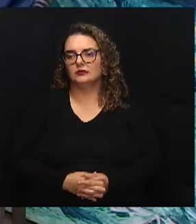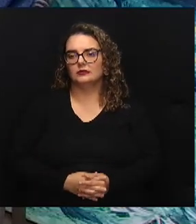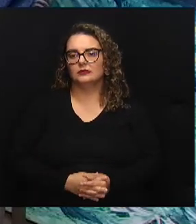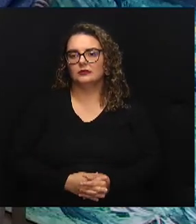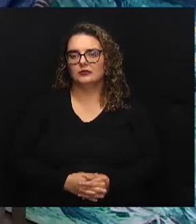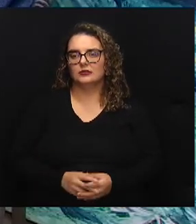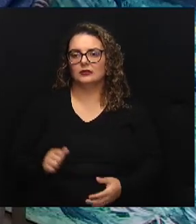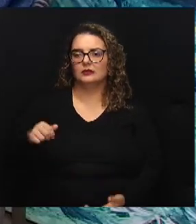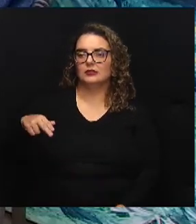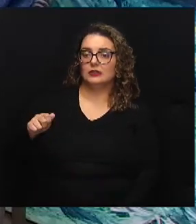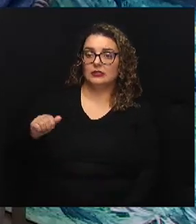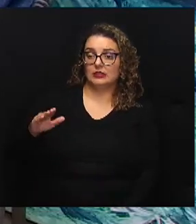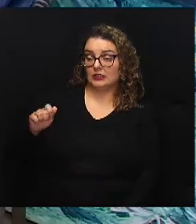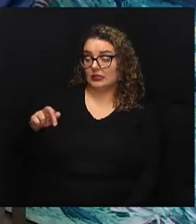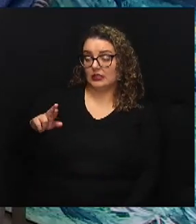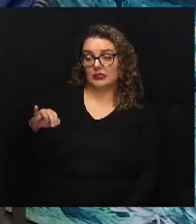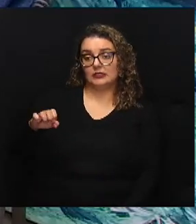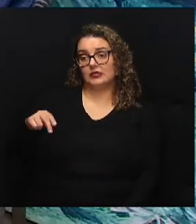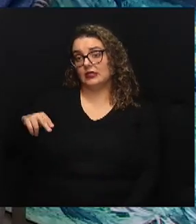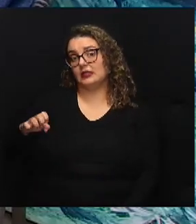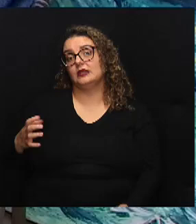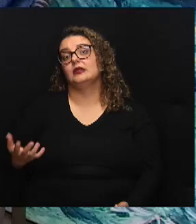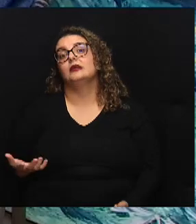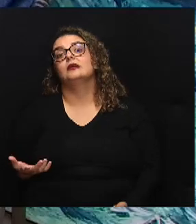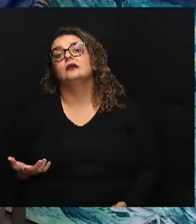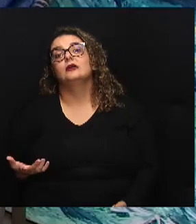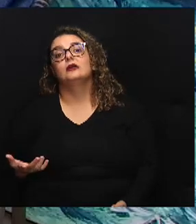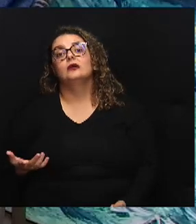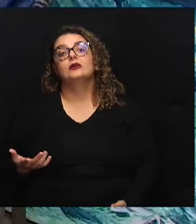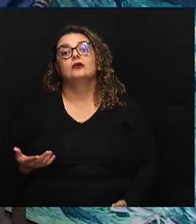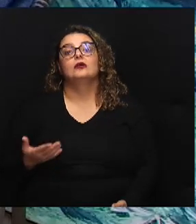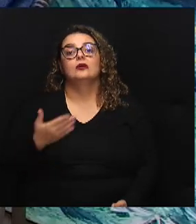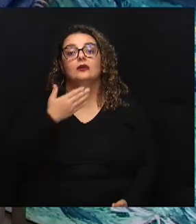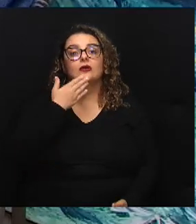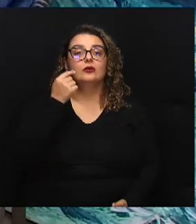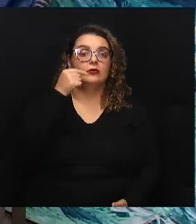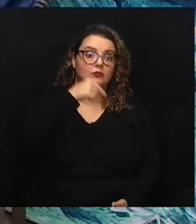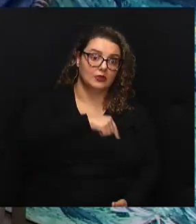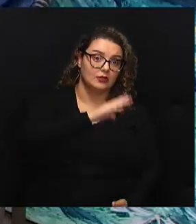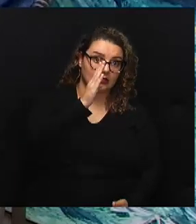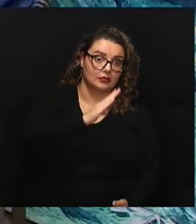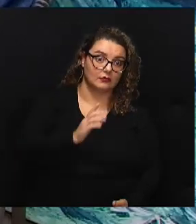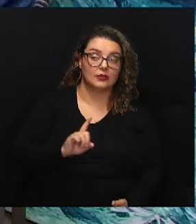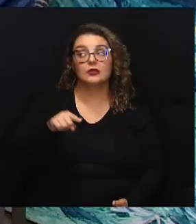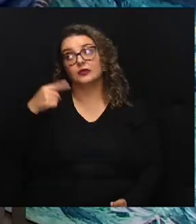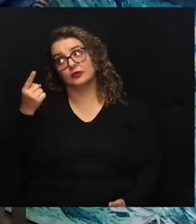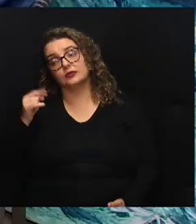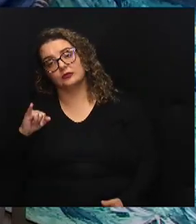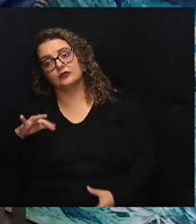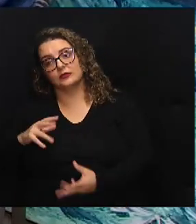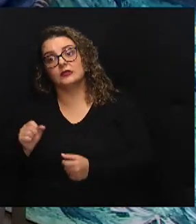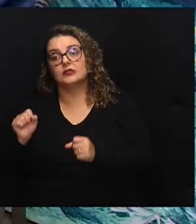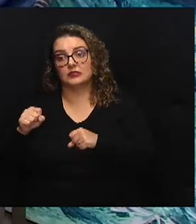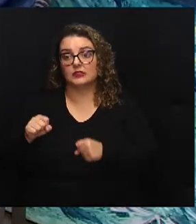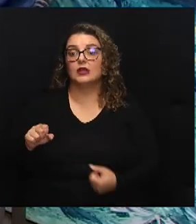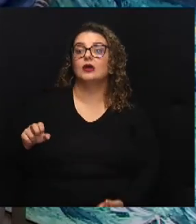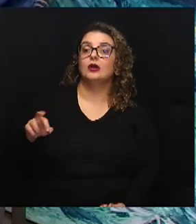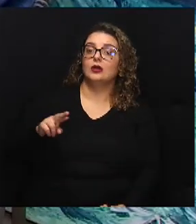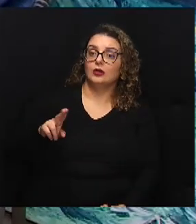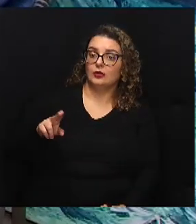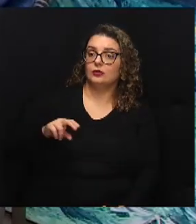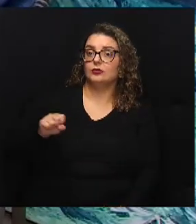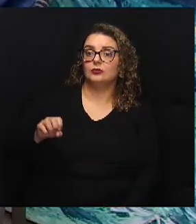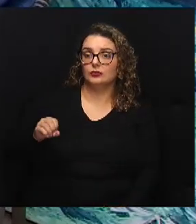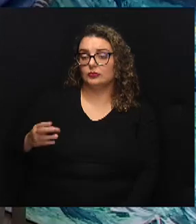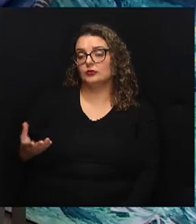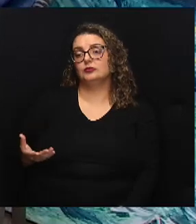Ana Karenina, do Tolstói. Ou seja, o melhor daqui e de fora do Brasil também. Então, dos russos, a